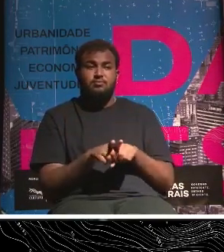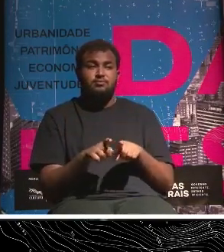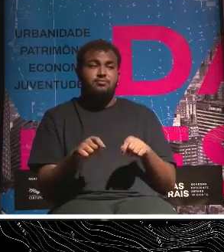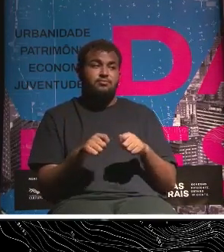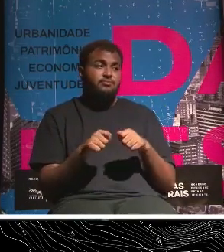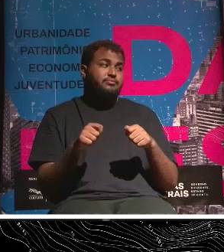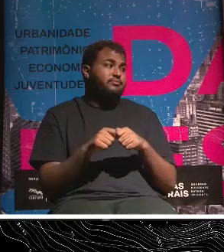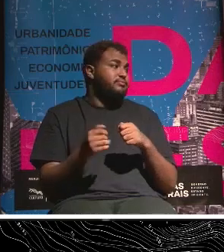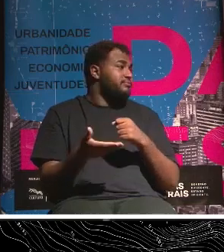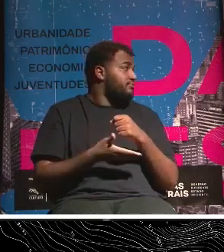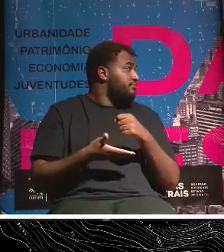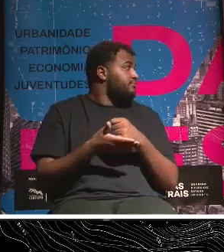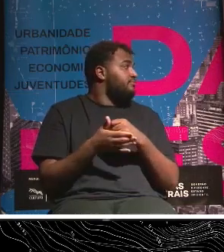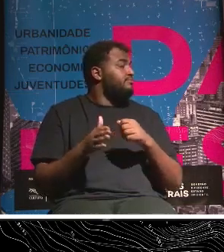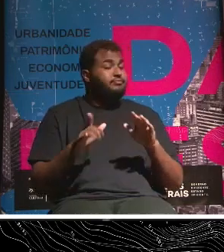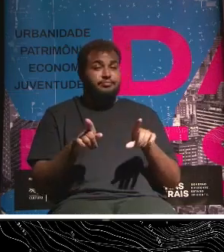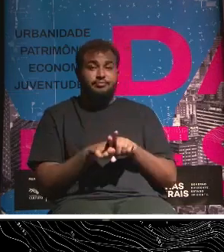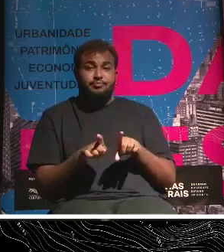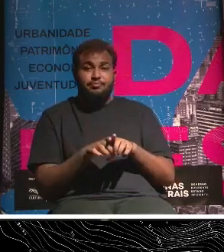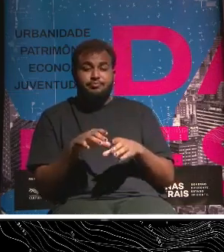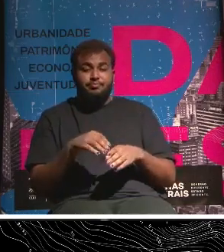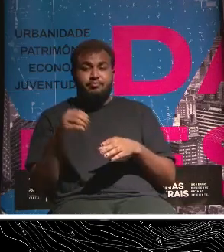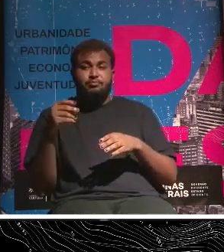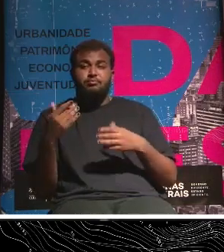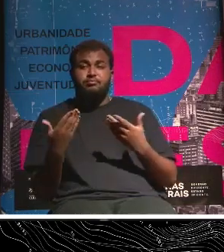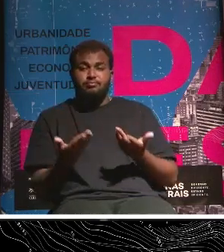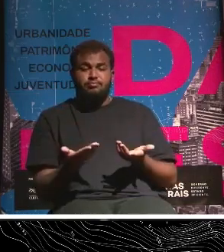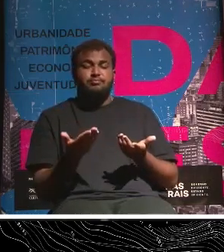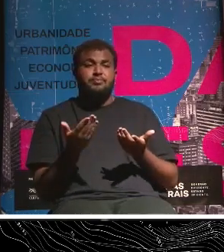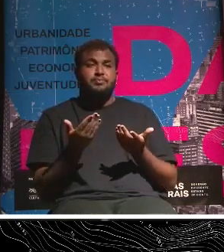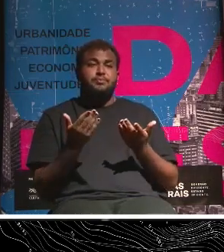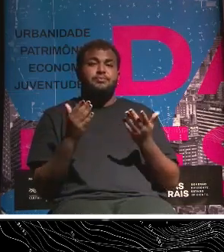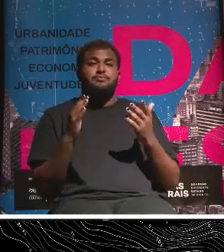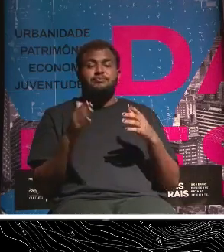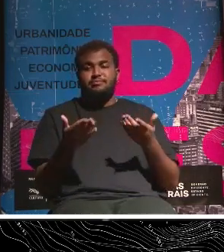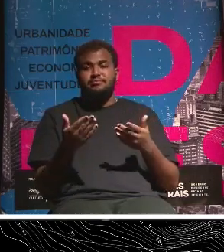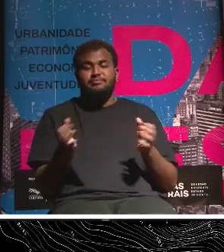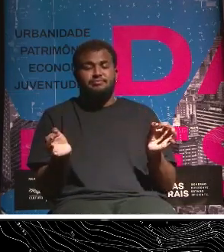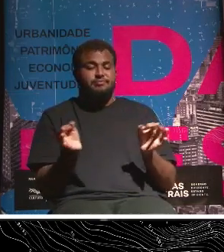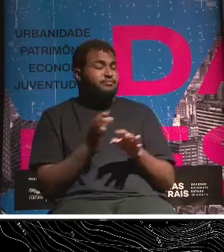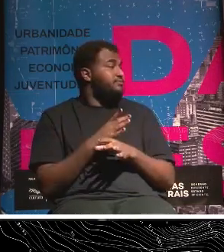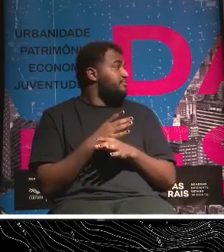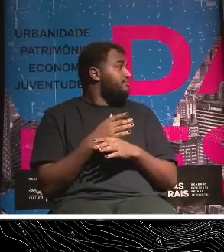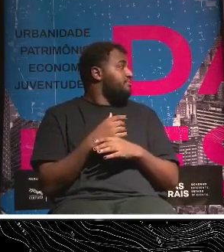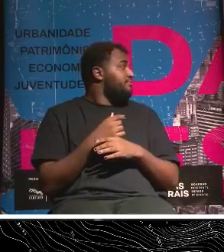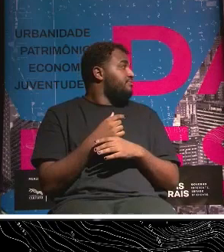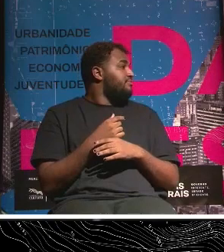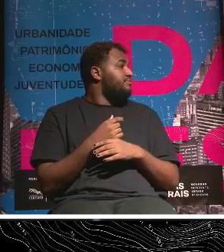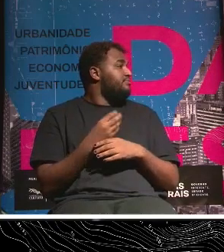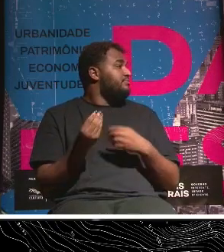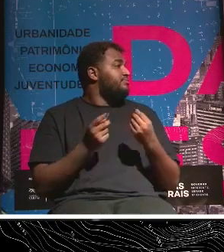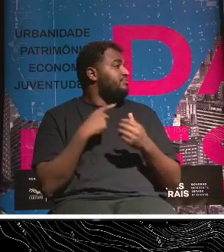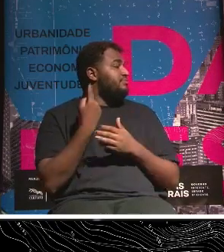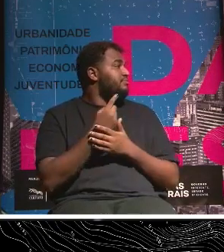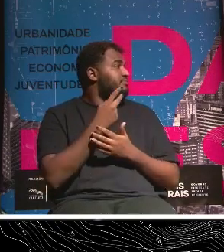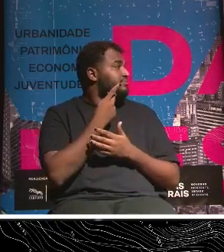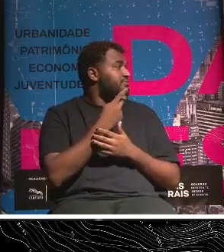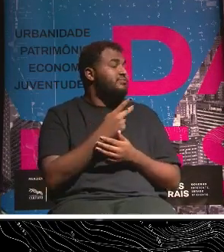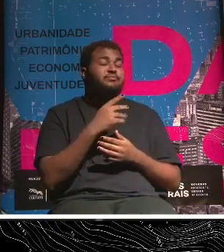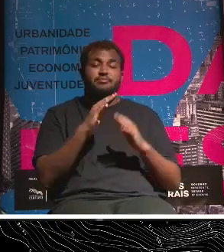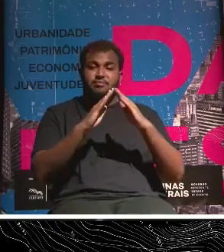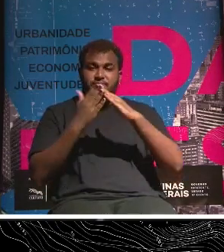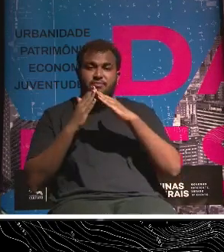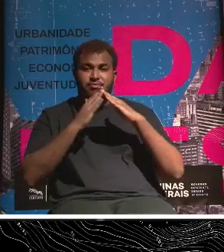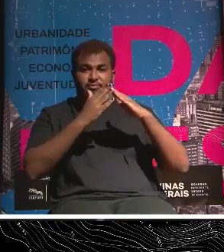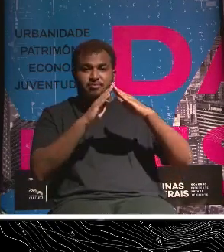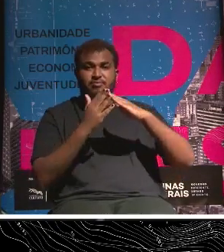margens, mas também de lá de dentro, assim, esse conhecimento lá de dentro. Então, é isso. E, como a gente fala na